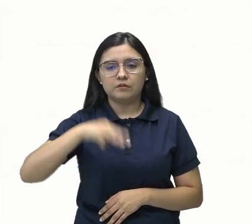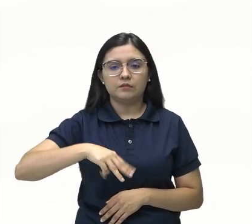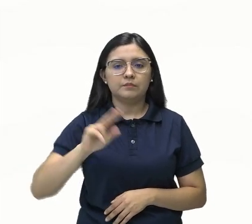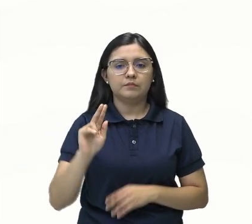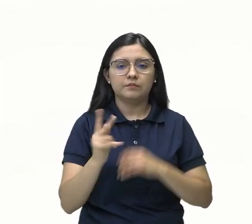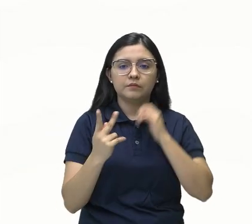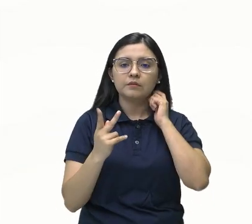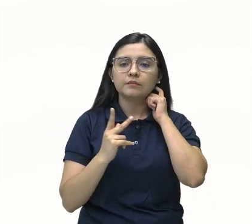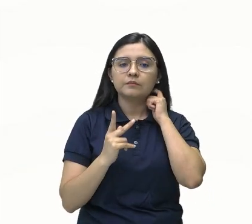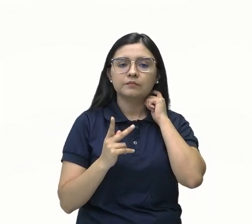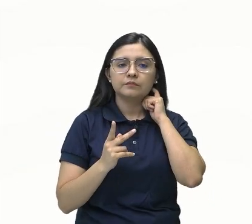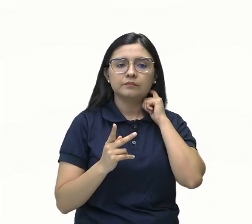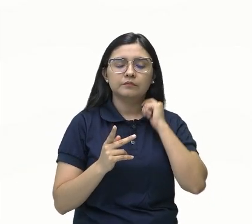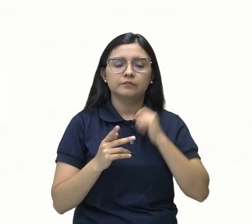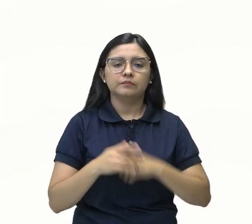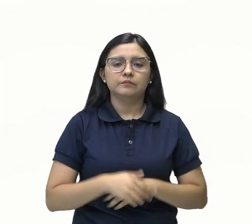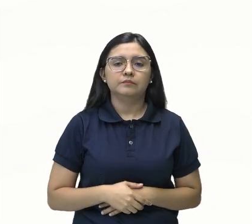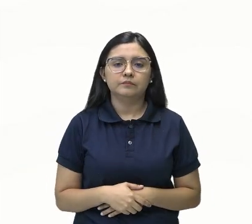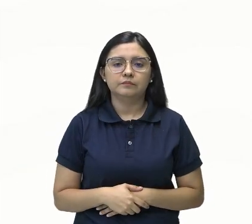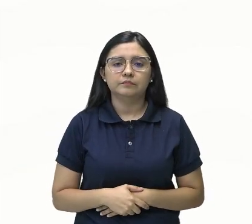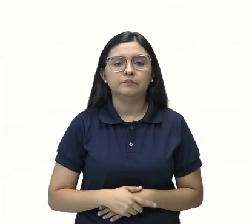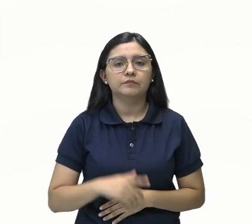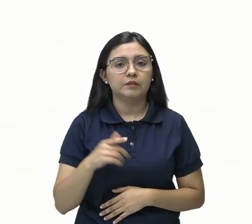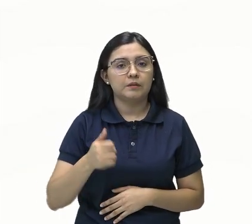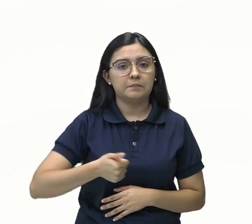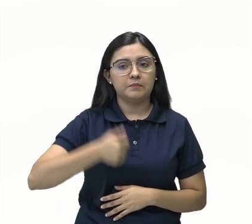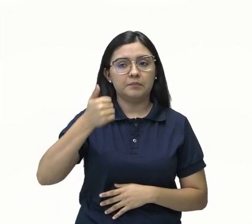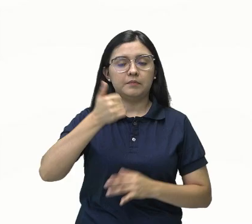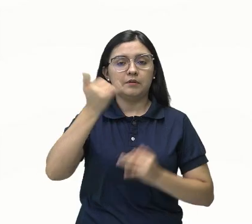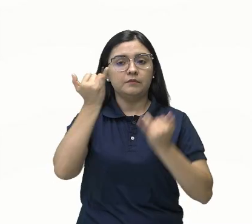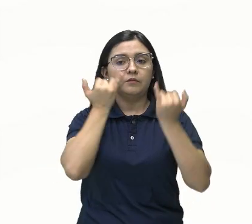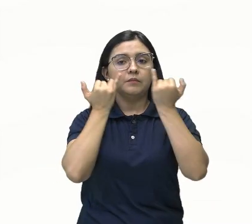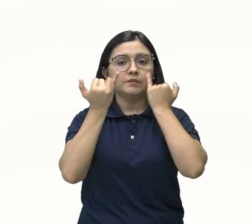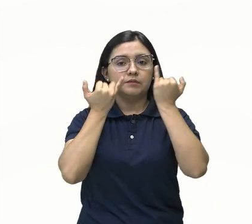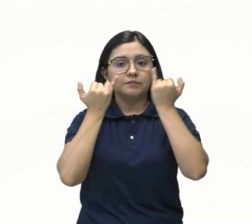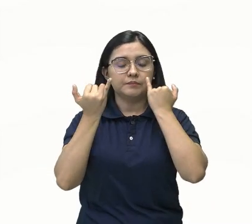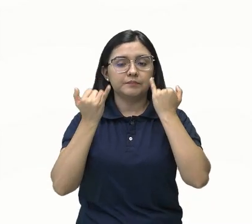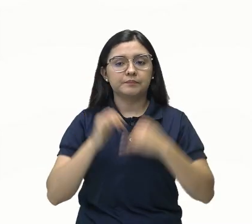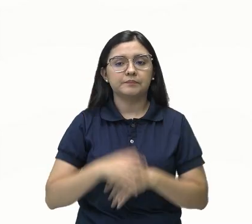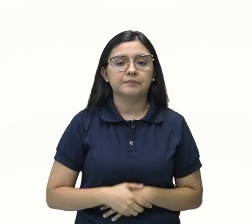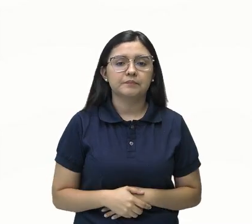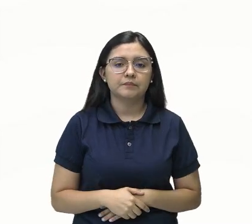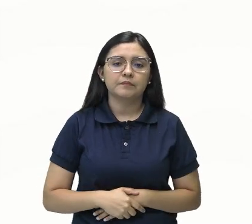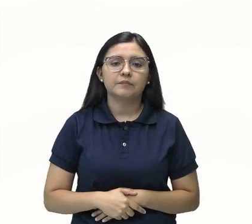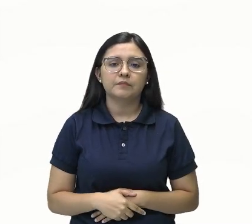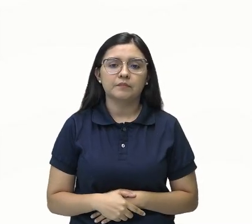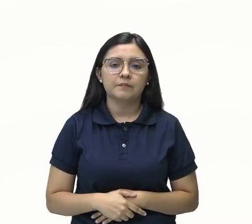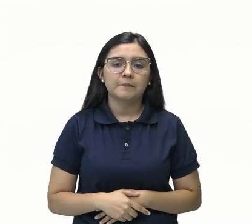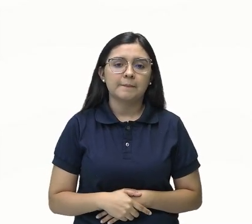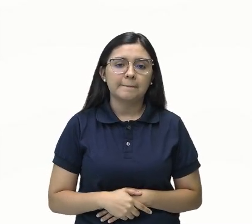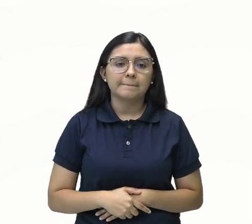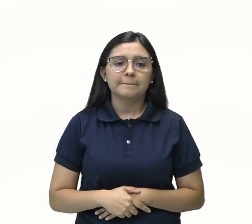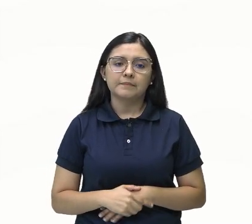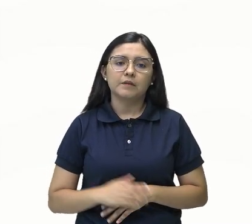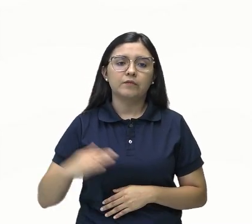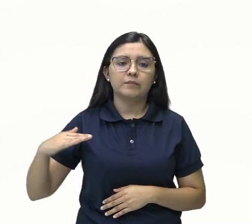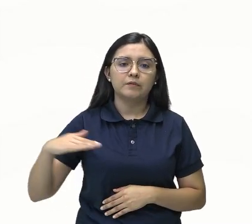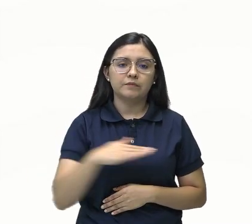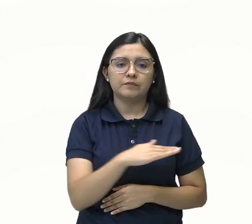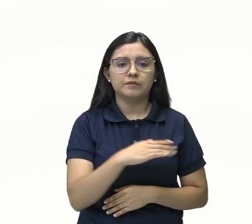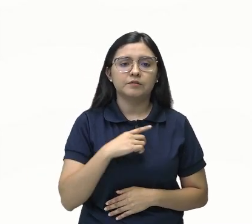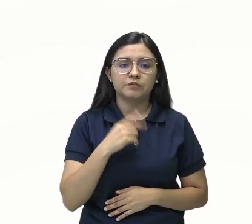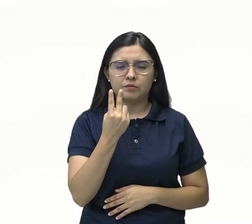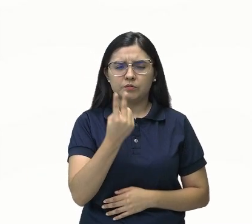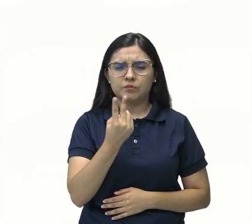90 km por hora. Então, já temos aí a nossa primeira informação. Faz uma viagem em